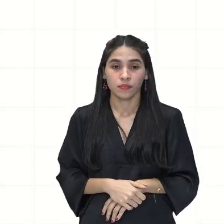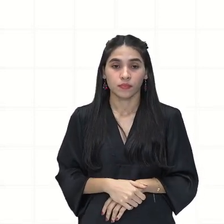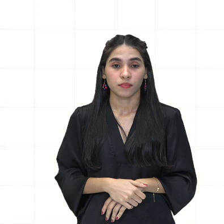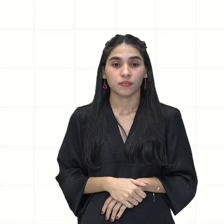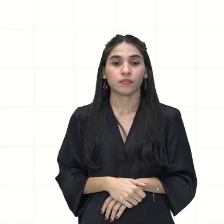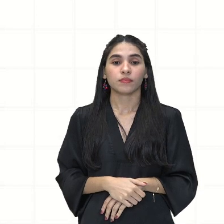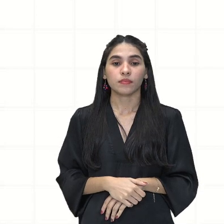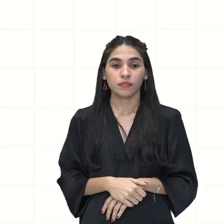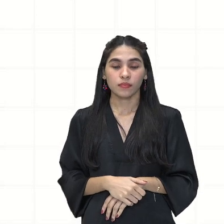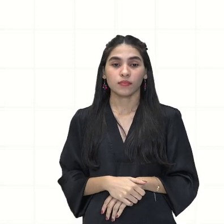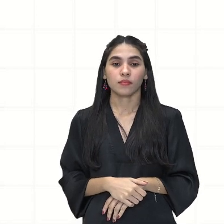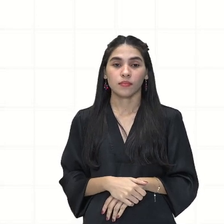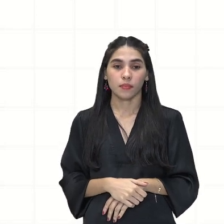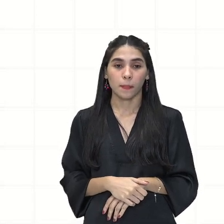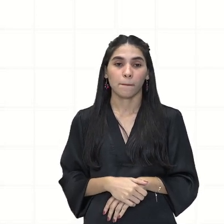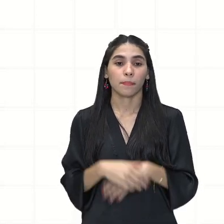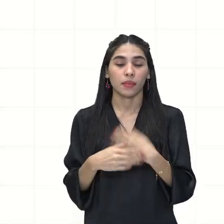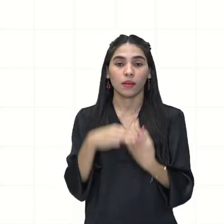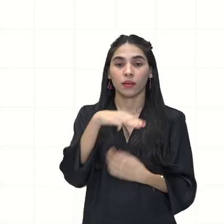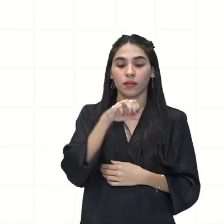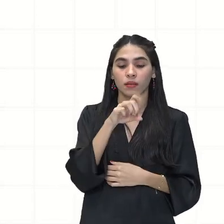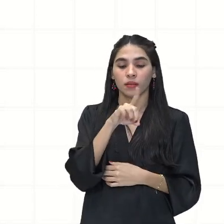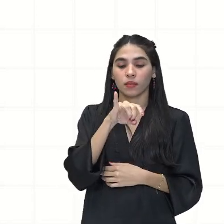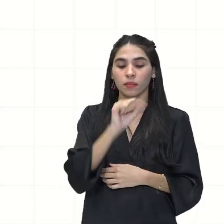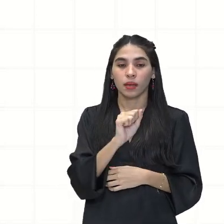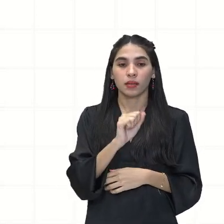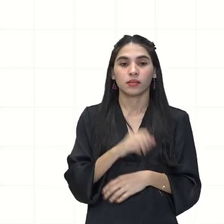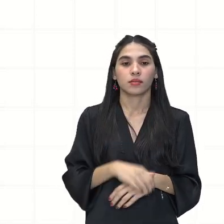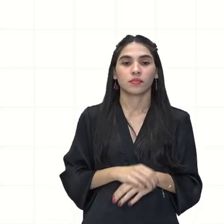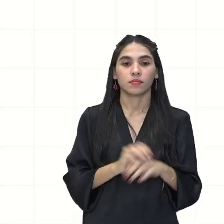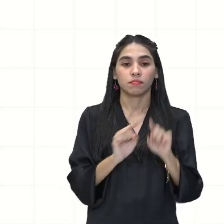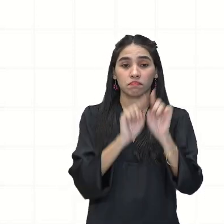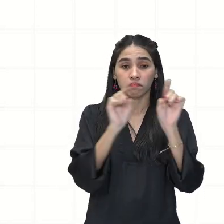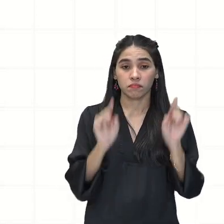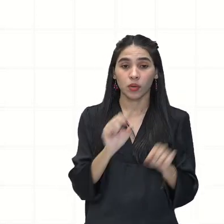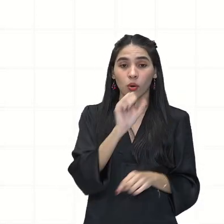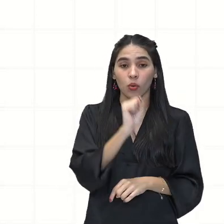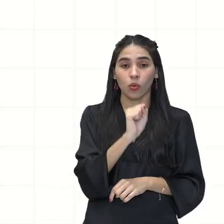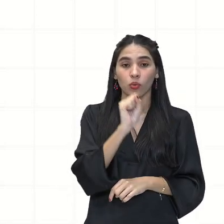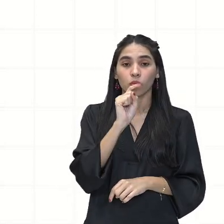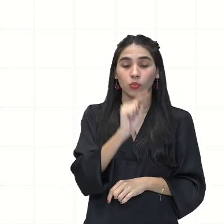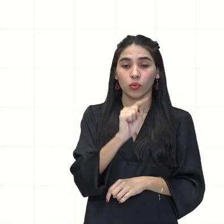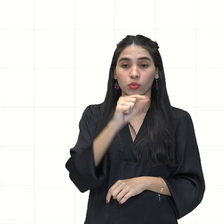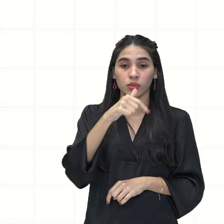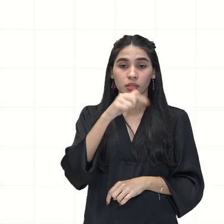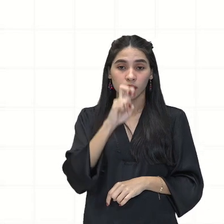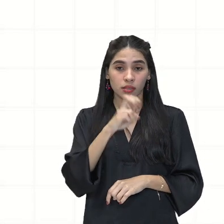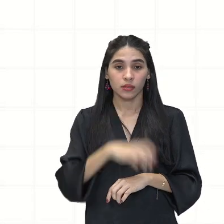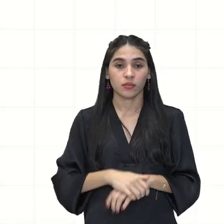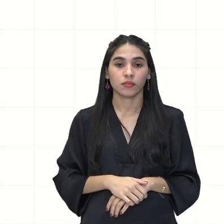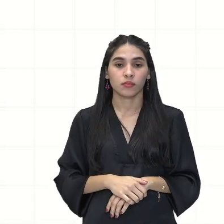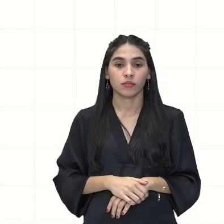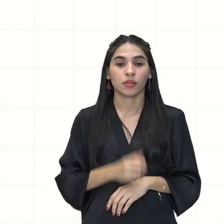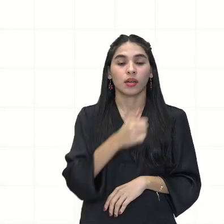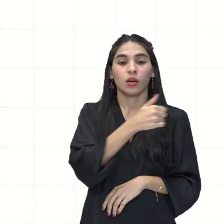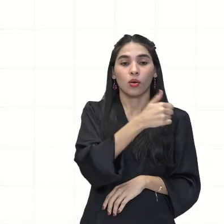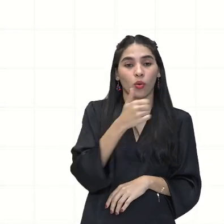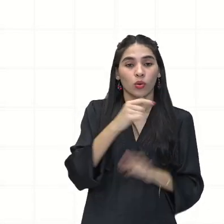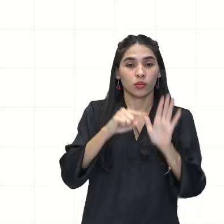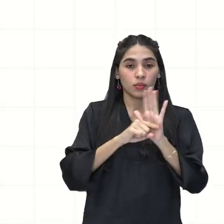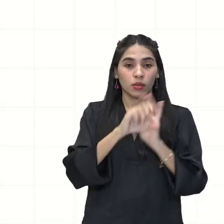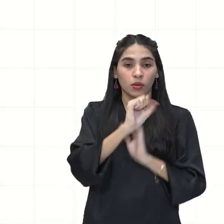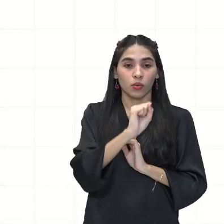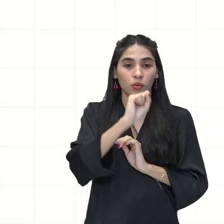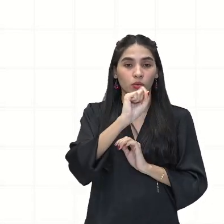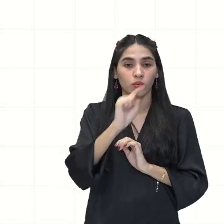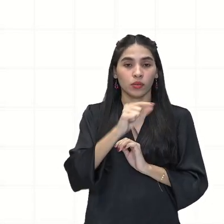Do oitavo ano, a média foi 8,75. A primeira nota foi 11 menos